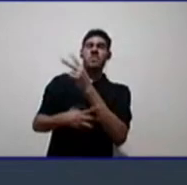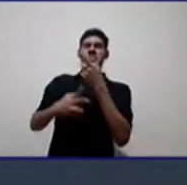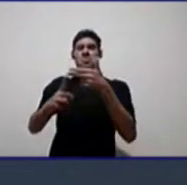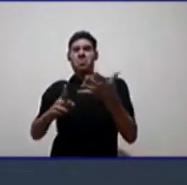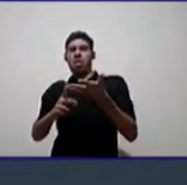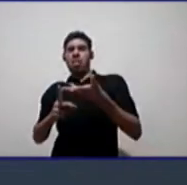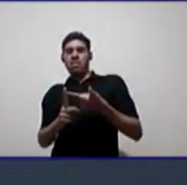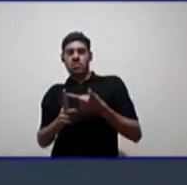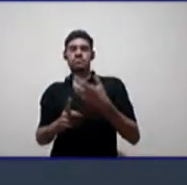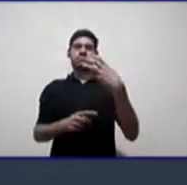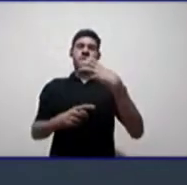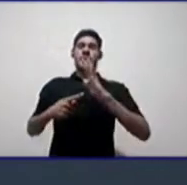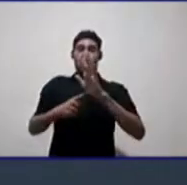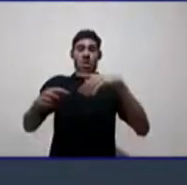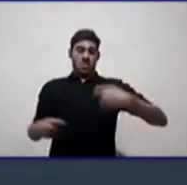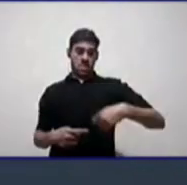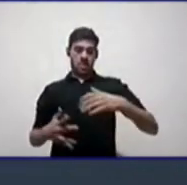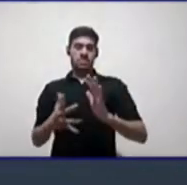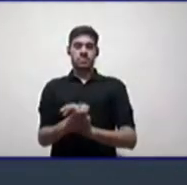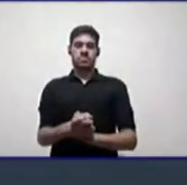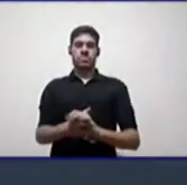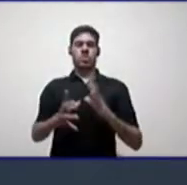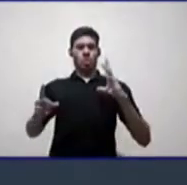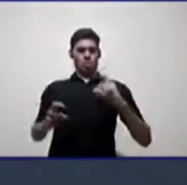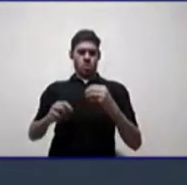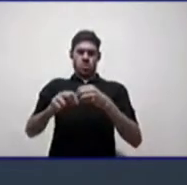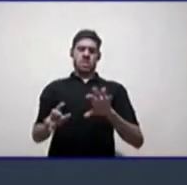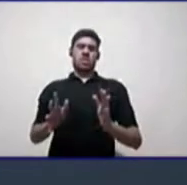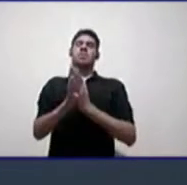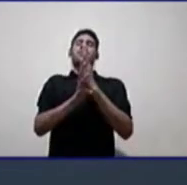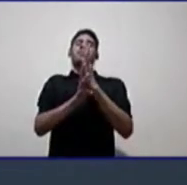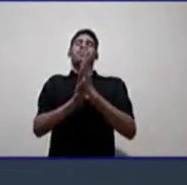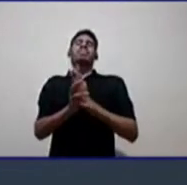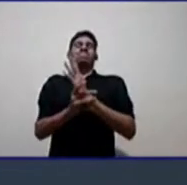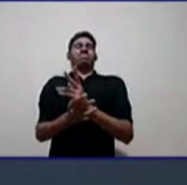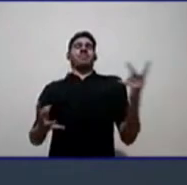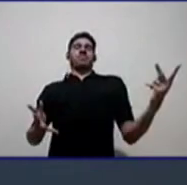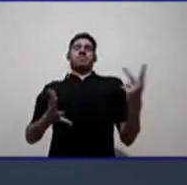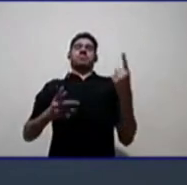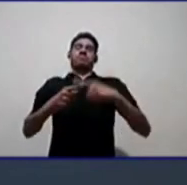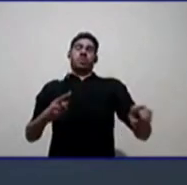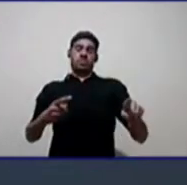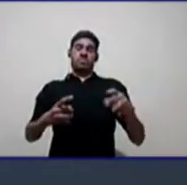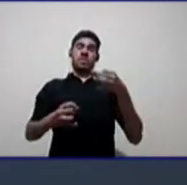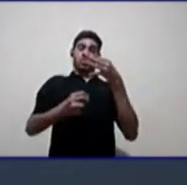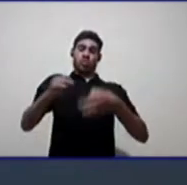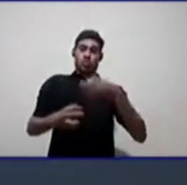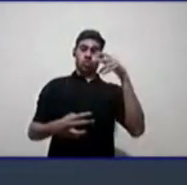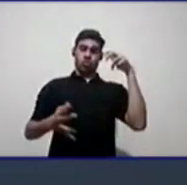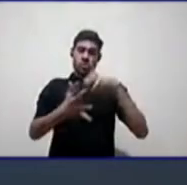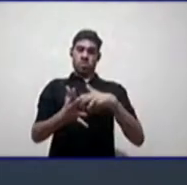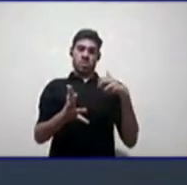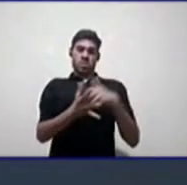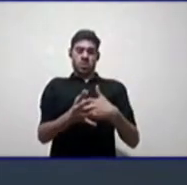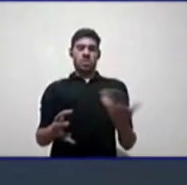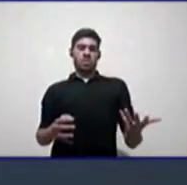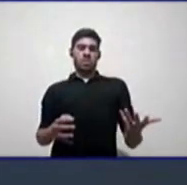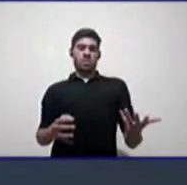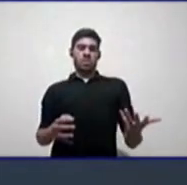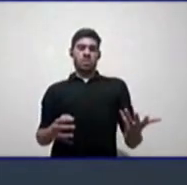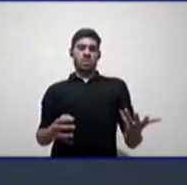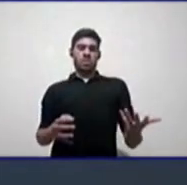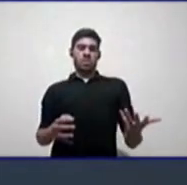se mostram necessárias. Tudo isso sem prejuízo de eventuais ilícitos civis e penais que, porventura, venham a ser identificados